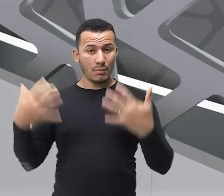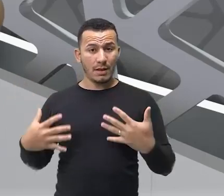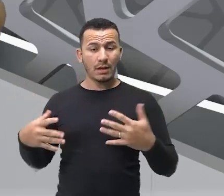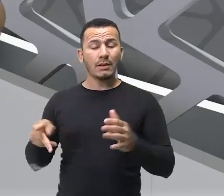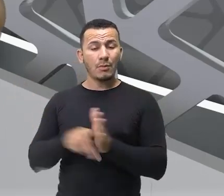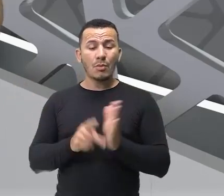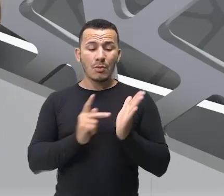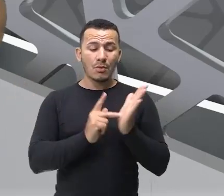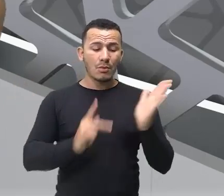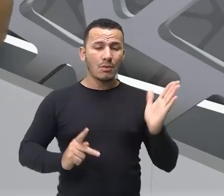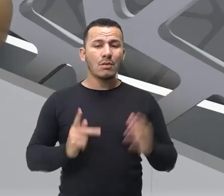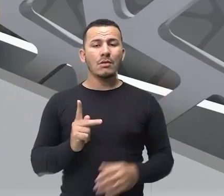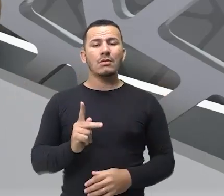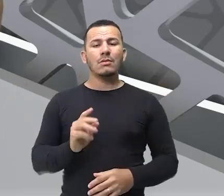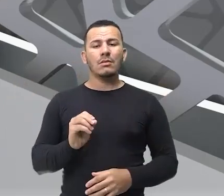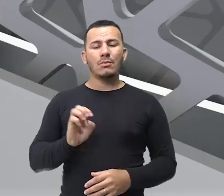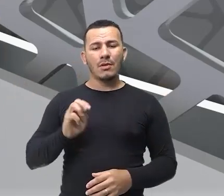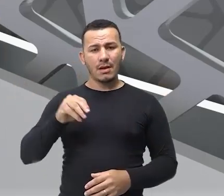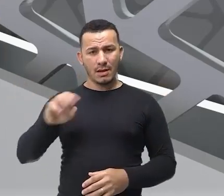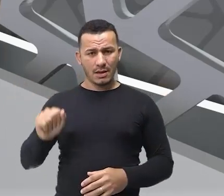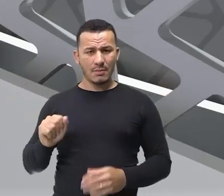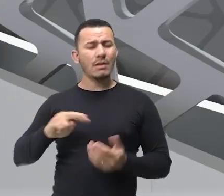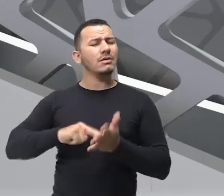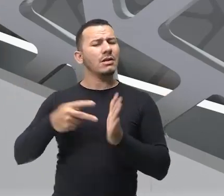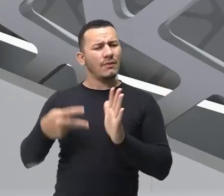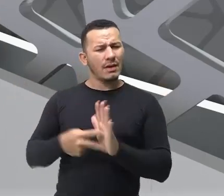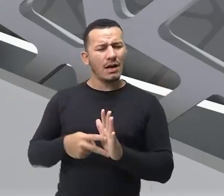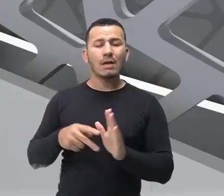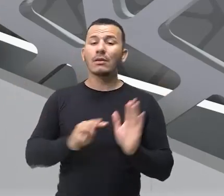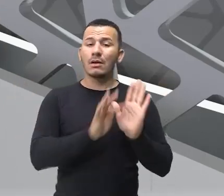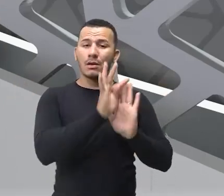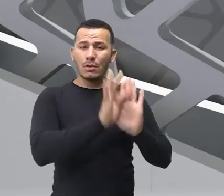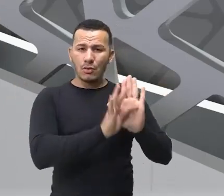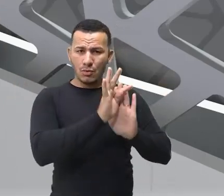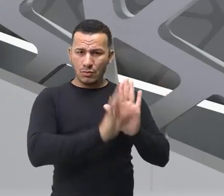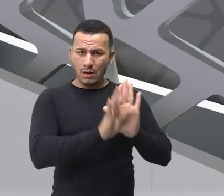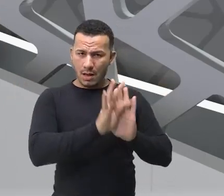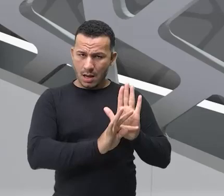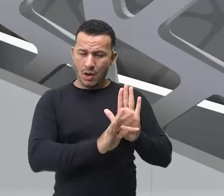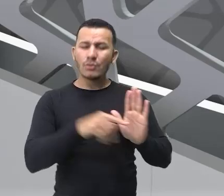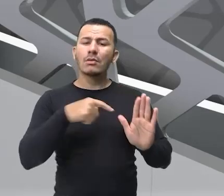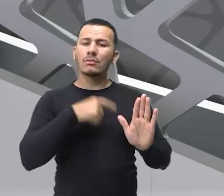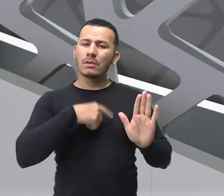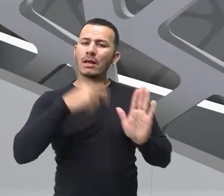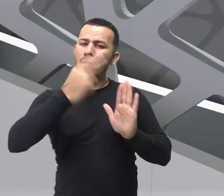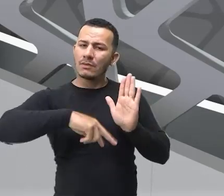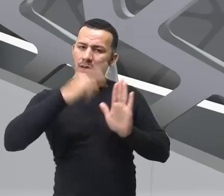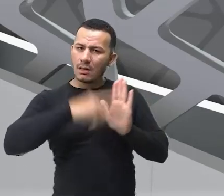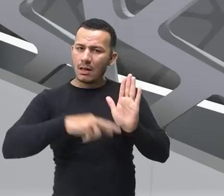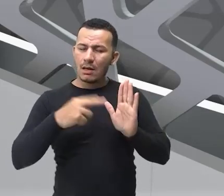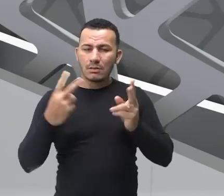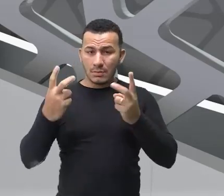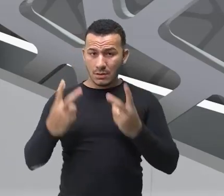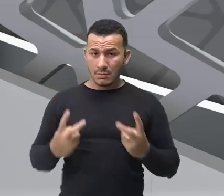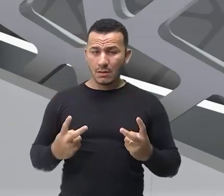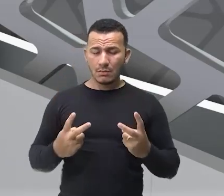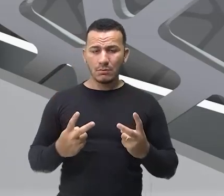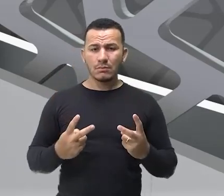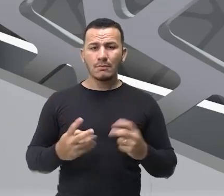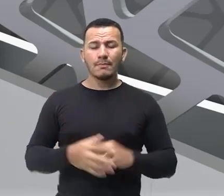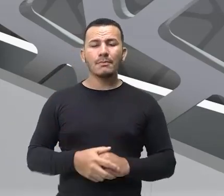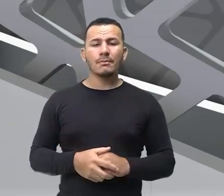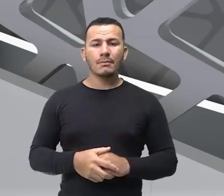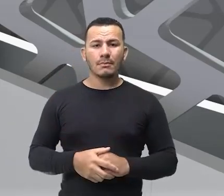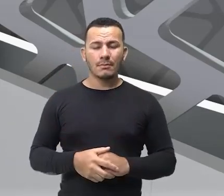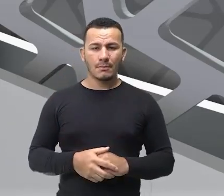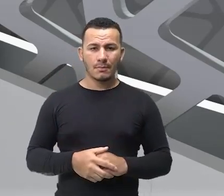em poema, tá, gente? O que é o poema? É o texto literário que nós acabamos de ler, certo? Quando